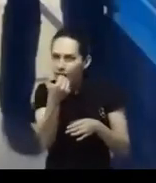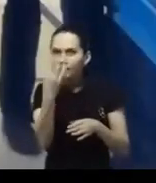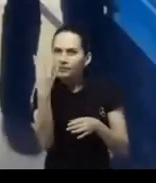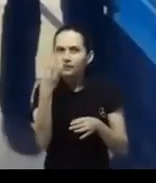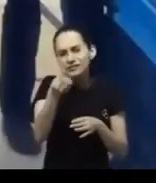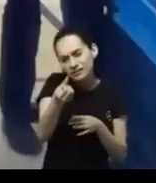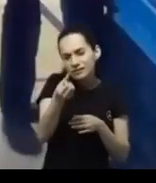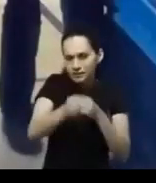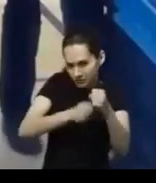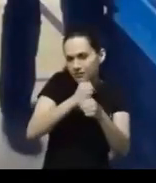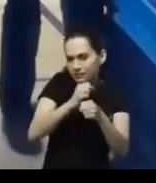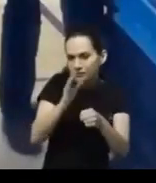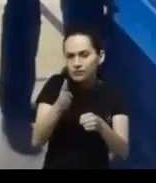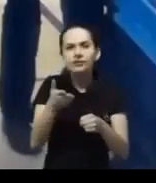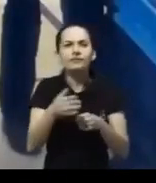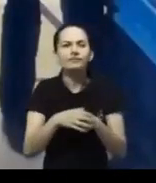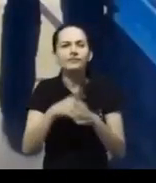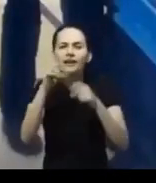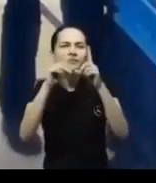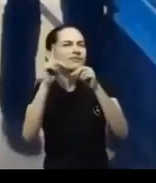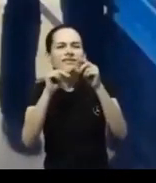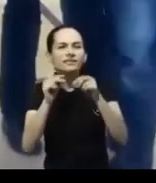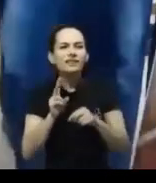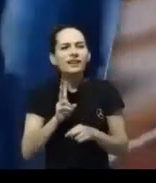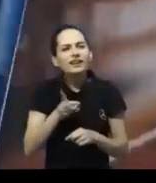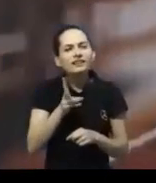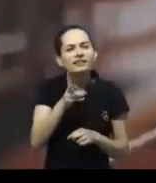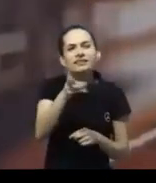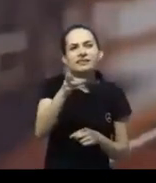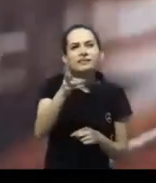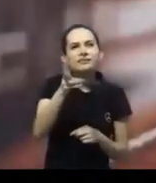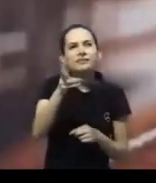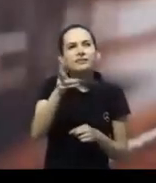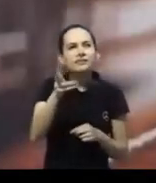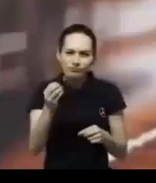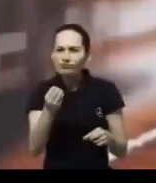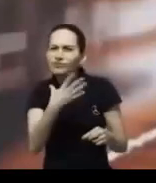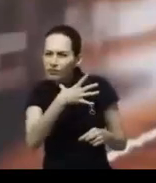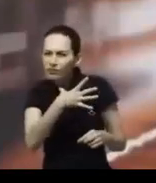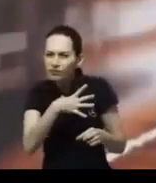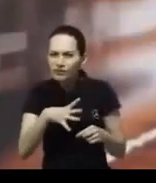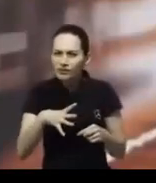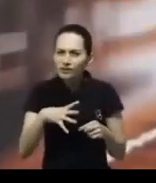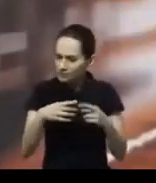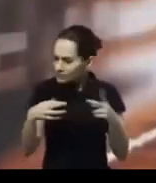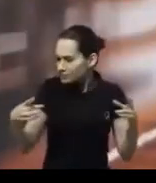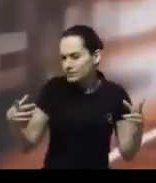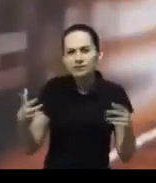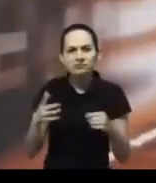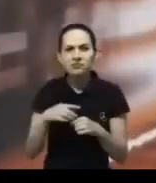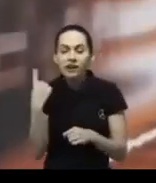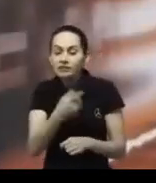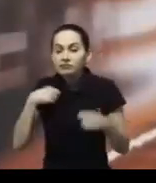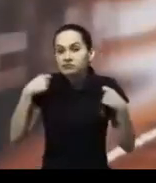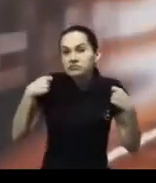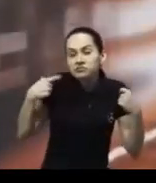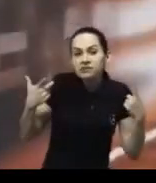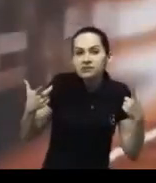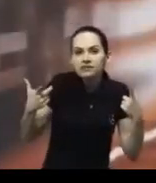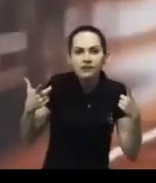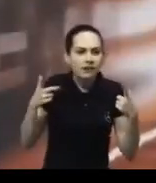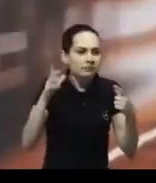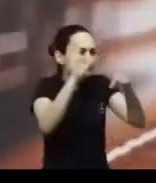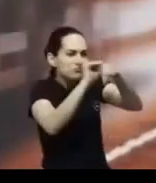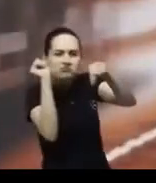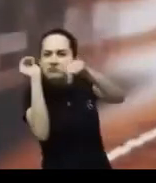46. A Mercedes, ela sempre está na dianteira. Então, a gente não precisa sair daqui para